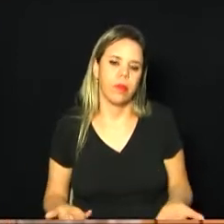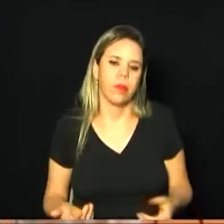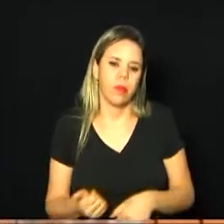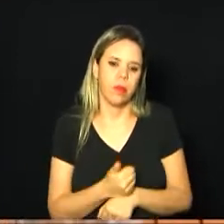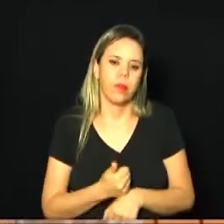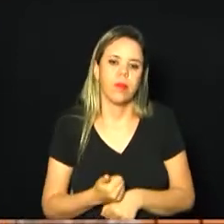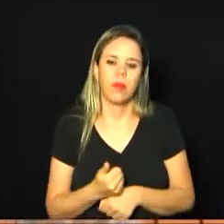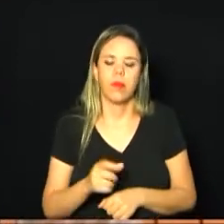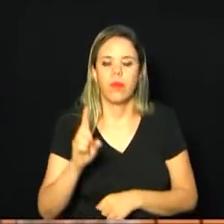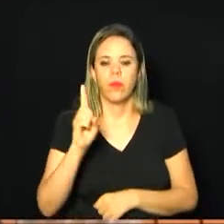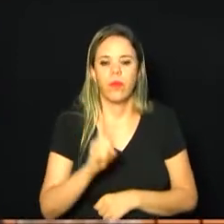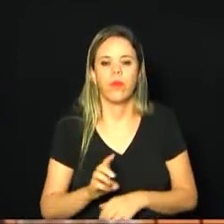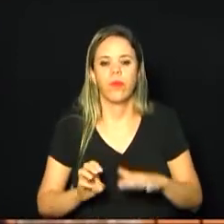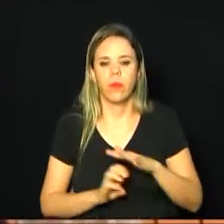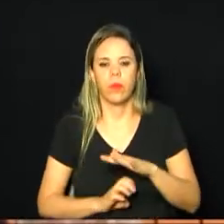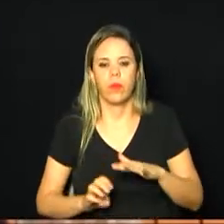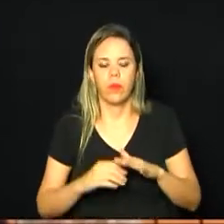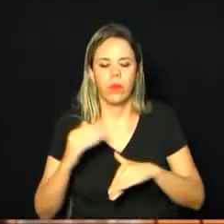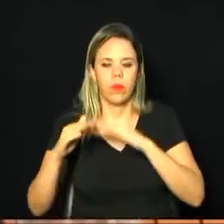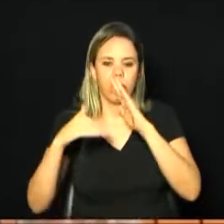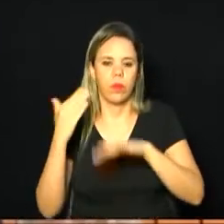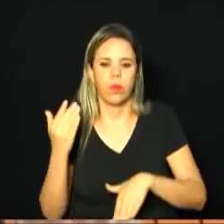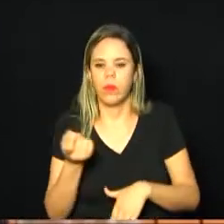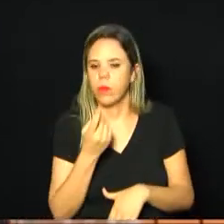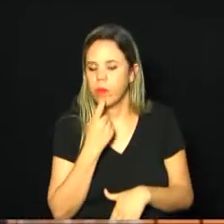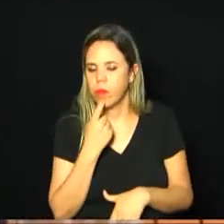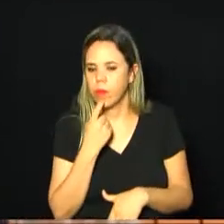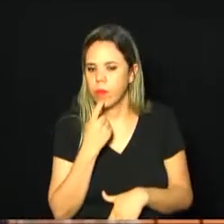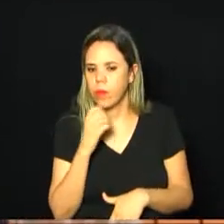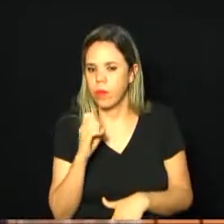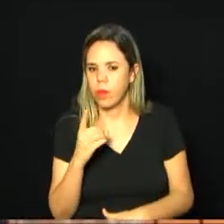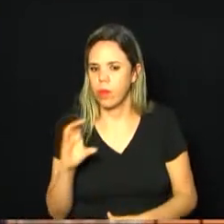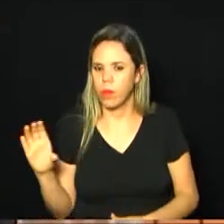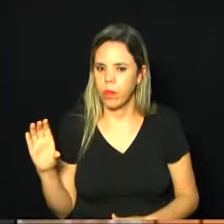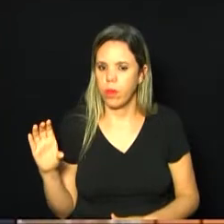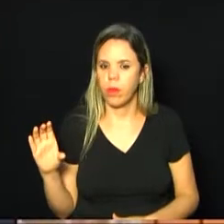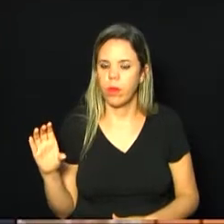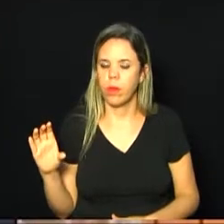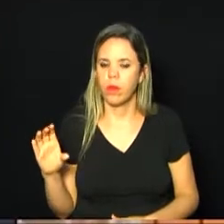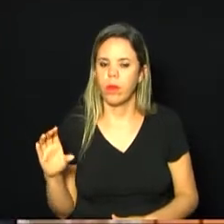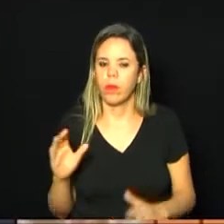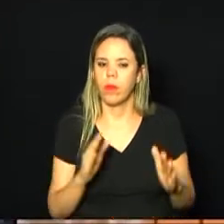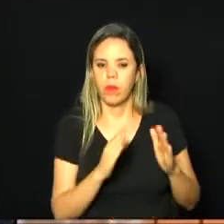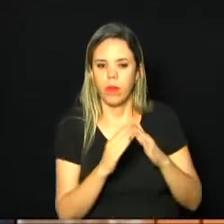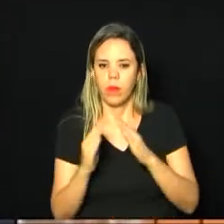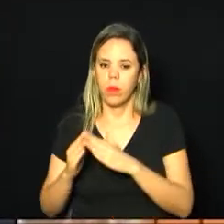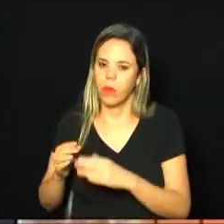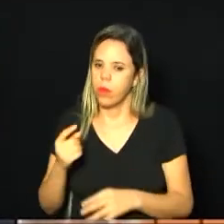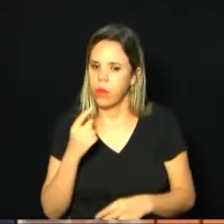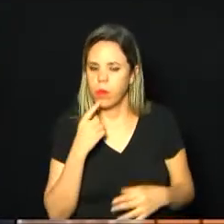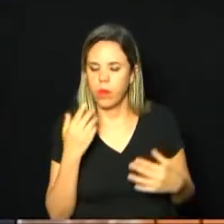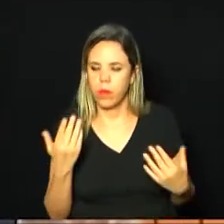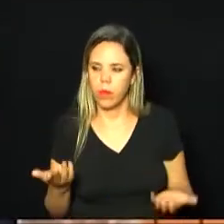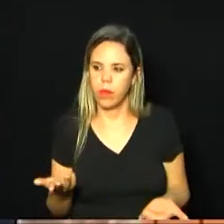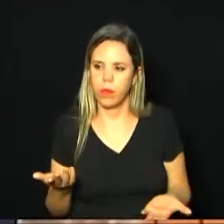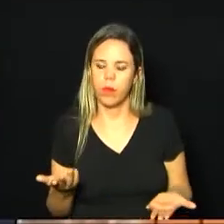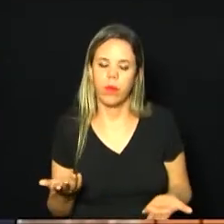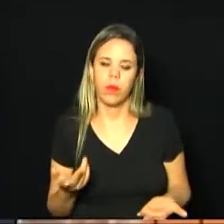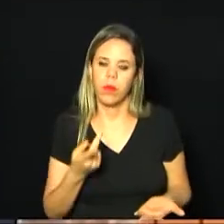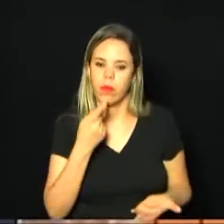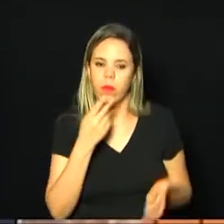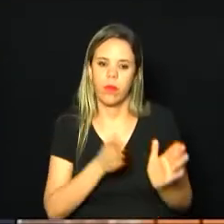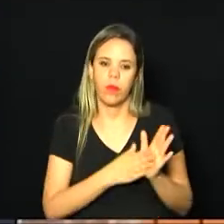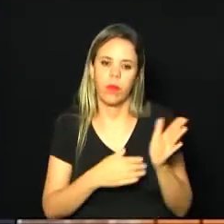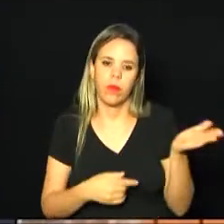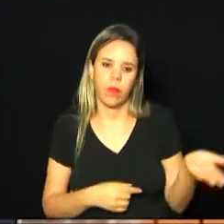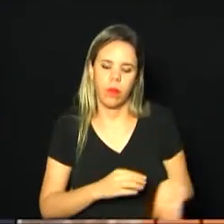cargos de diretor presidente da empresa municipal de desenvolvimento de Campinas emdec e da companhia de habitação popular de Campinas então que está sendo